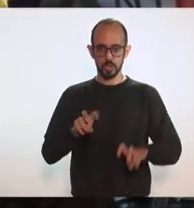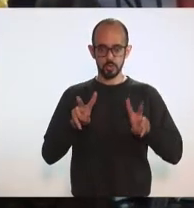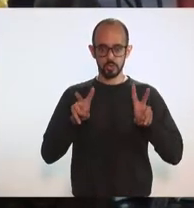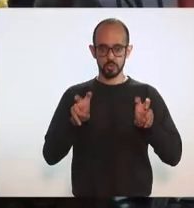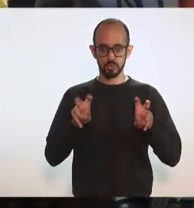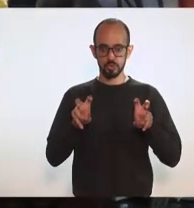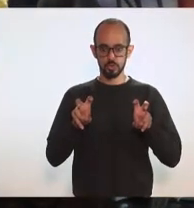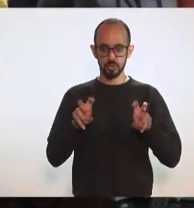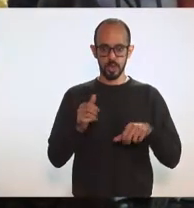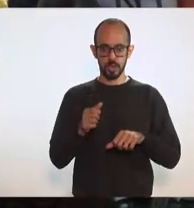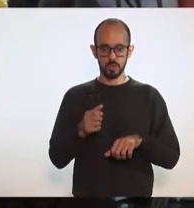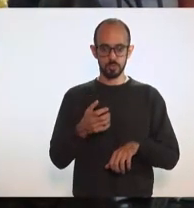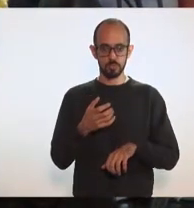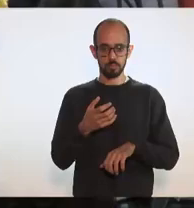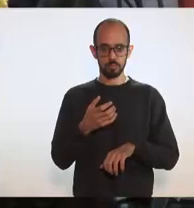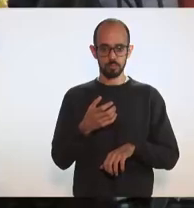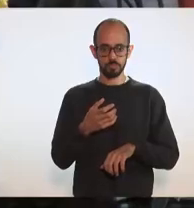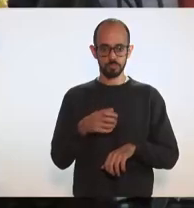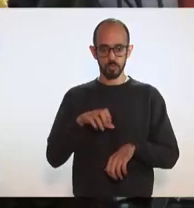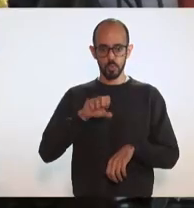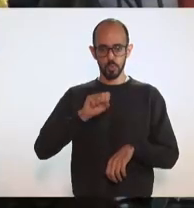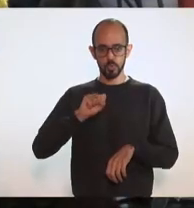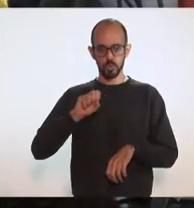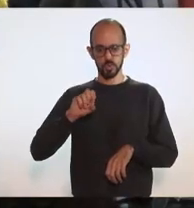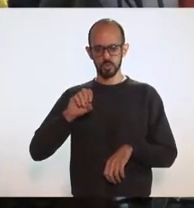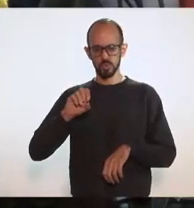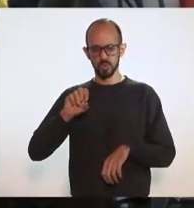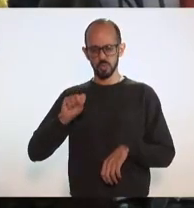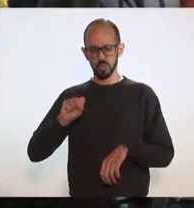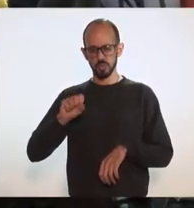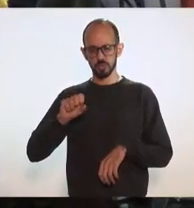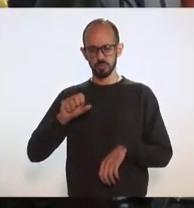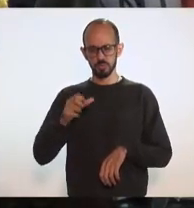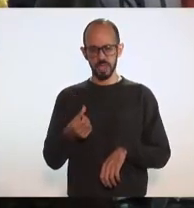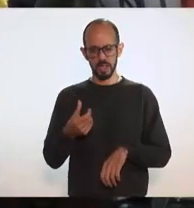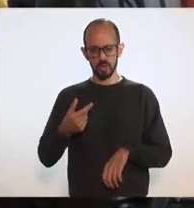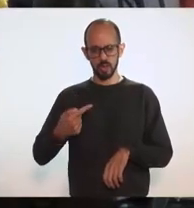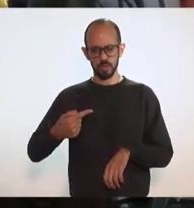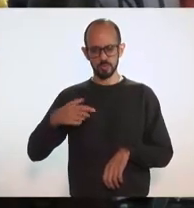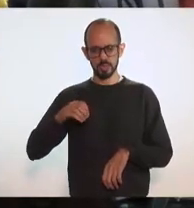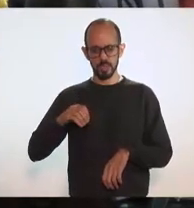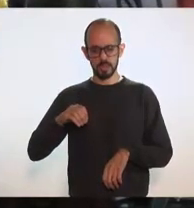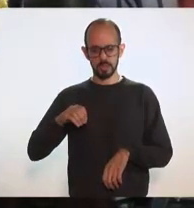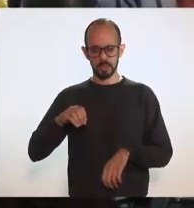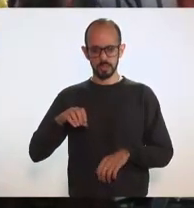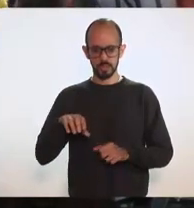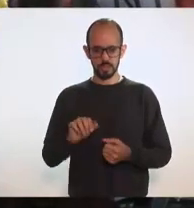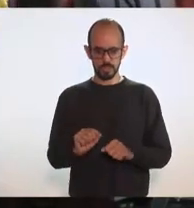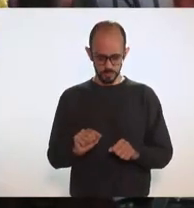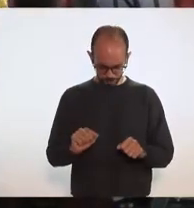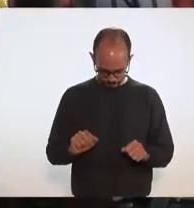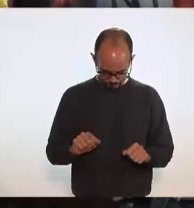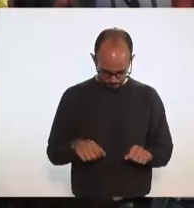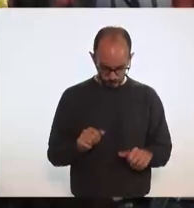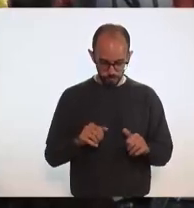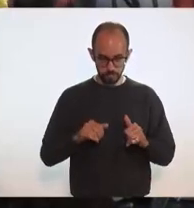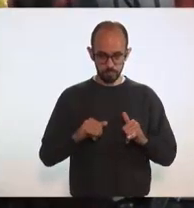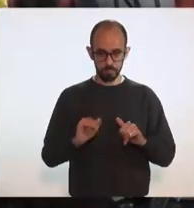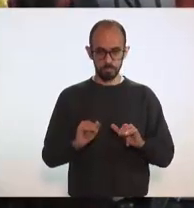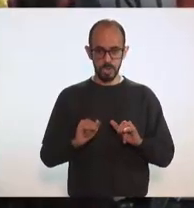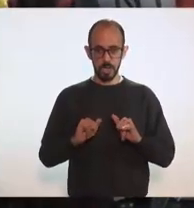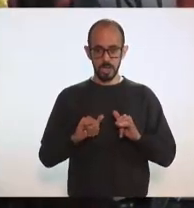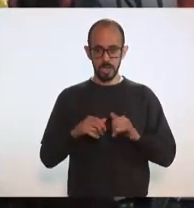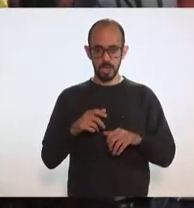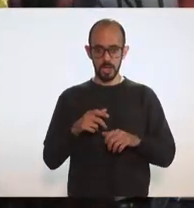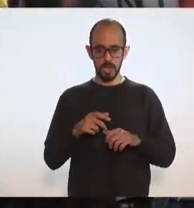Matrícula ID 88869-70, pendendo de pareceres das comissões de normas internas e proposições externas. para emitir parecer pela